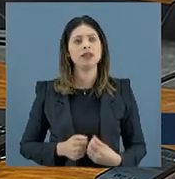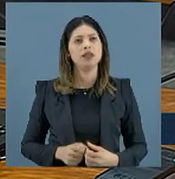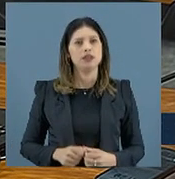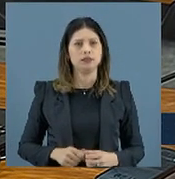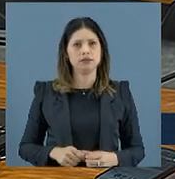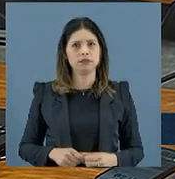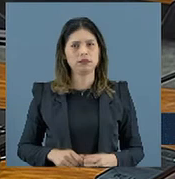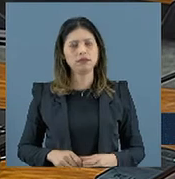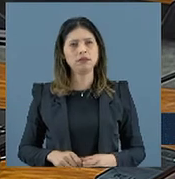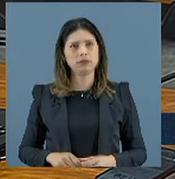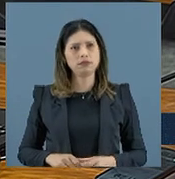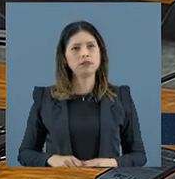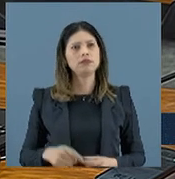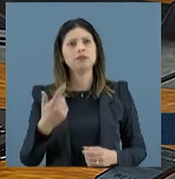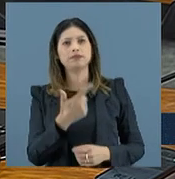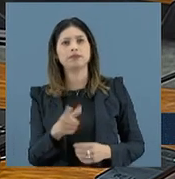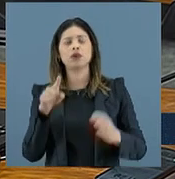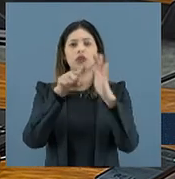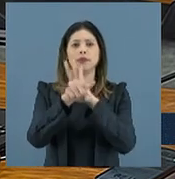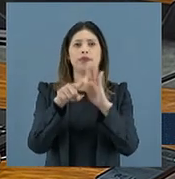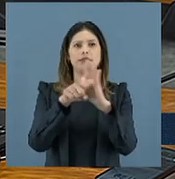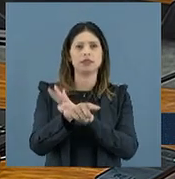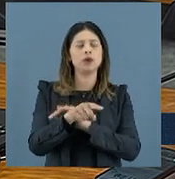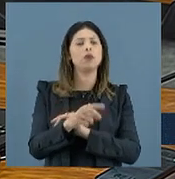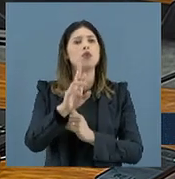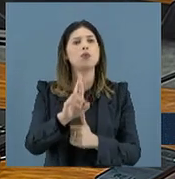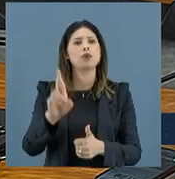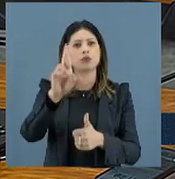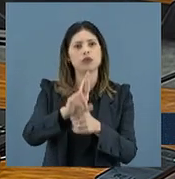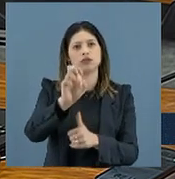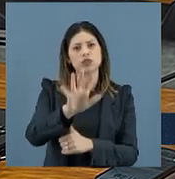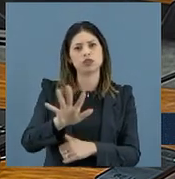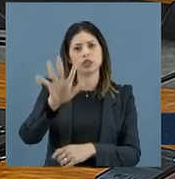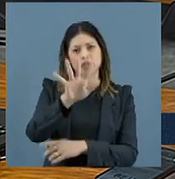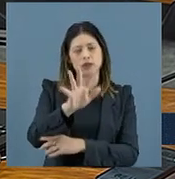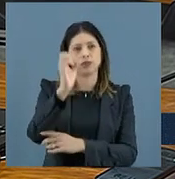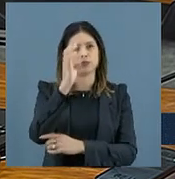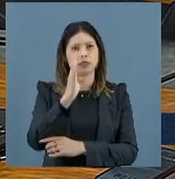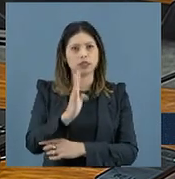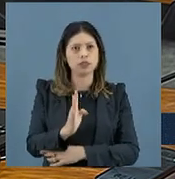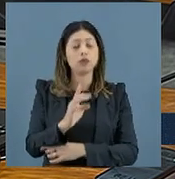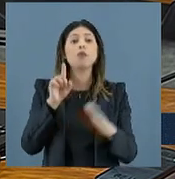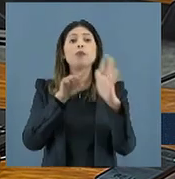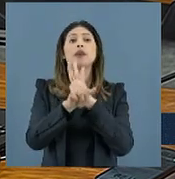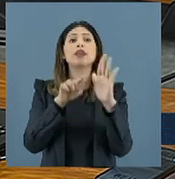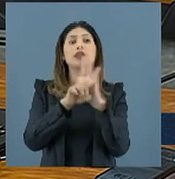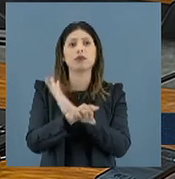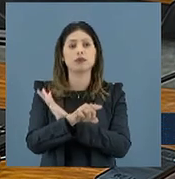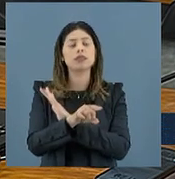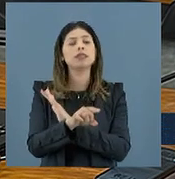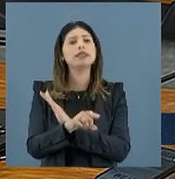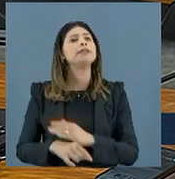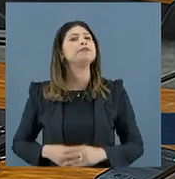Fischer, procurador regional da República, né, eu pergunto aqui, em sua